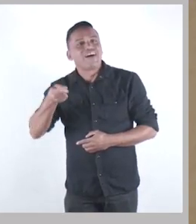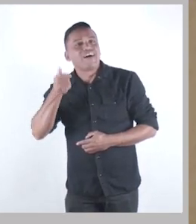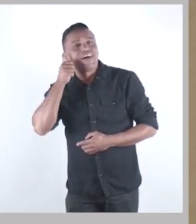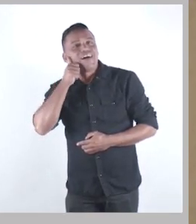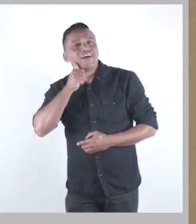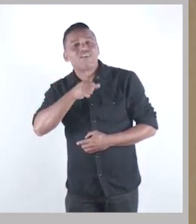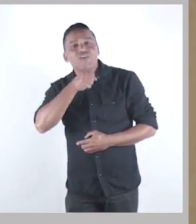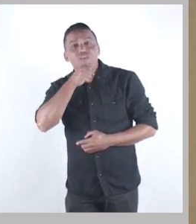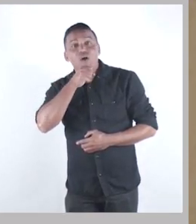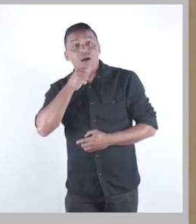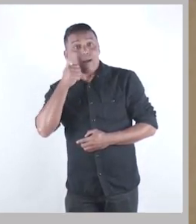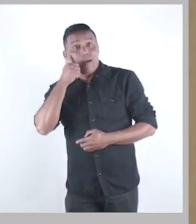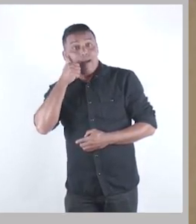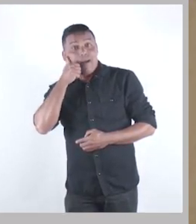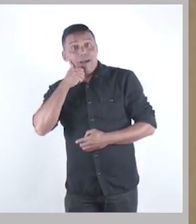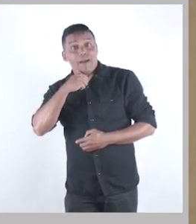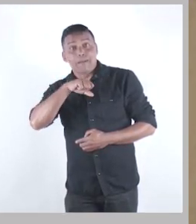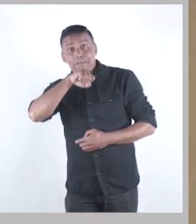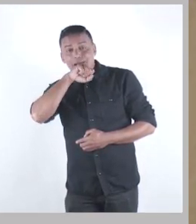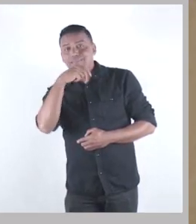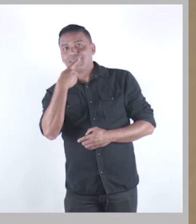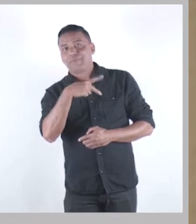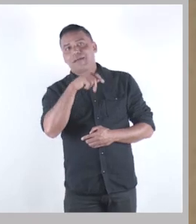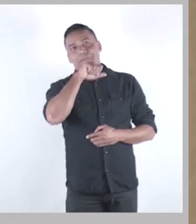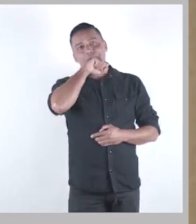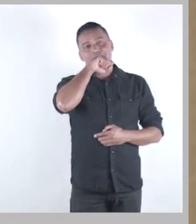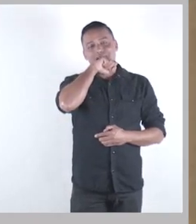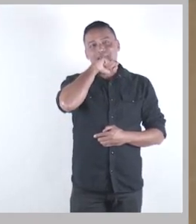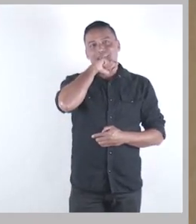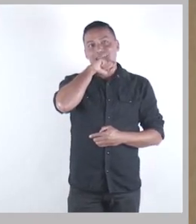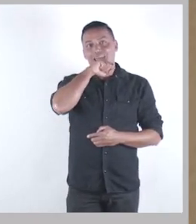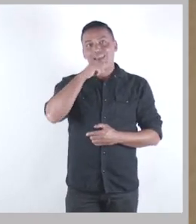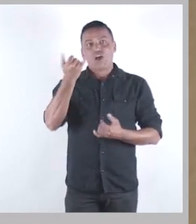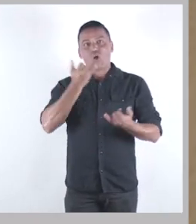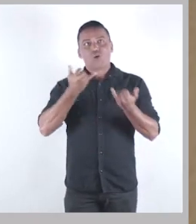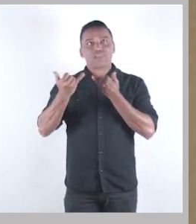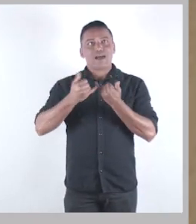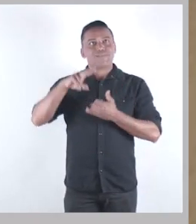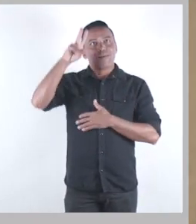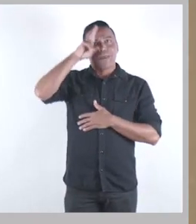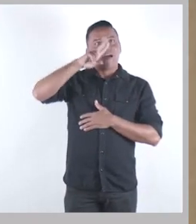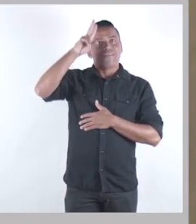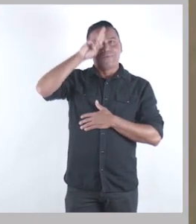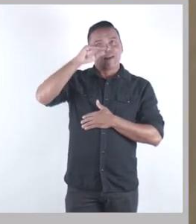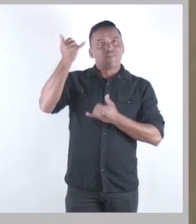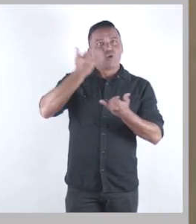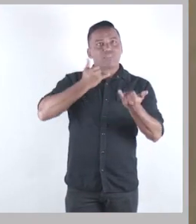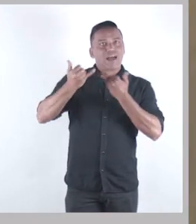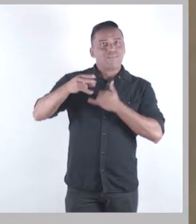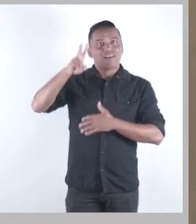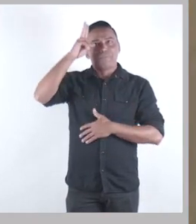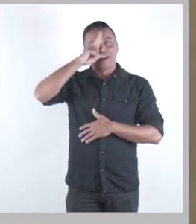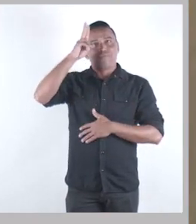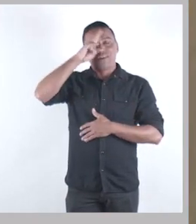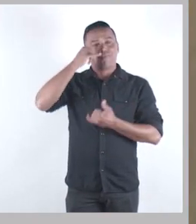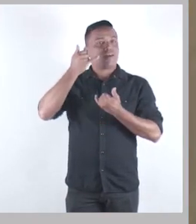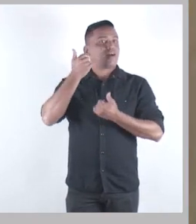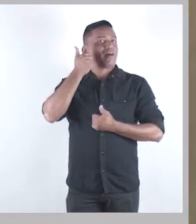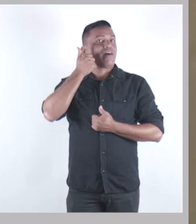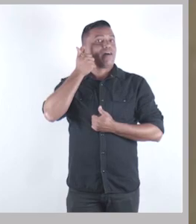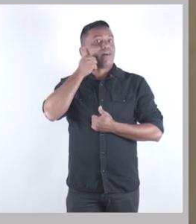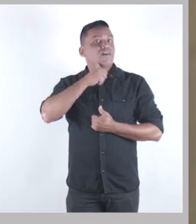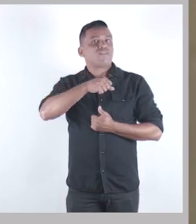minha mãe, por sinal, que contava as histórias que estavam na memória dela. Minha avó nunca me leu um